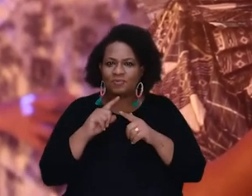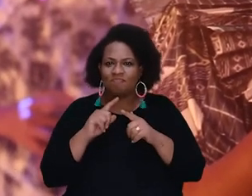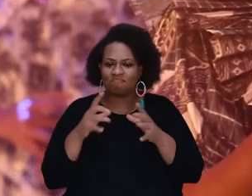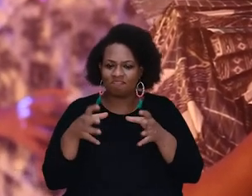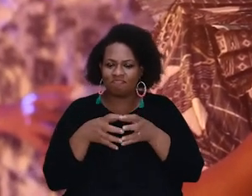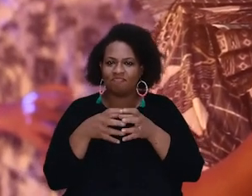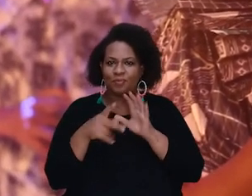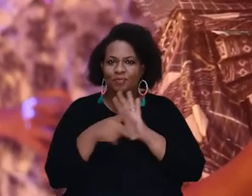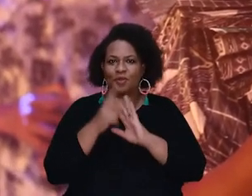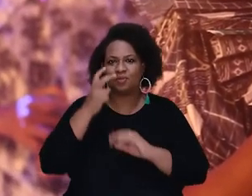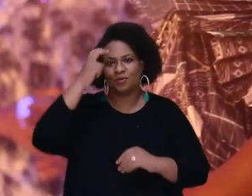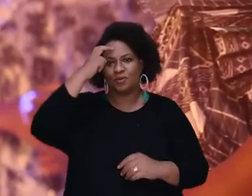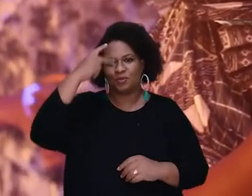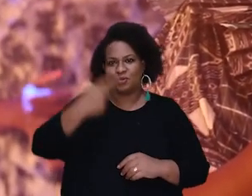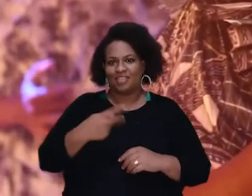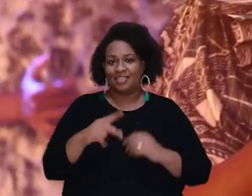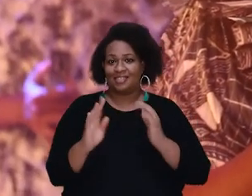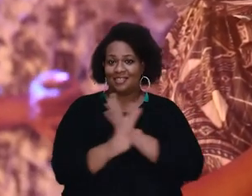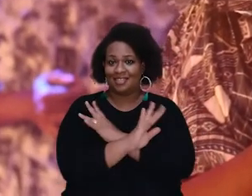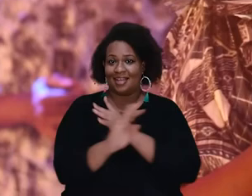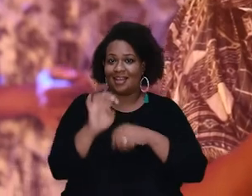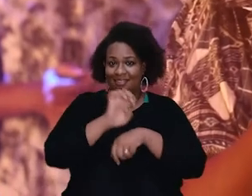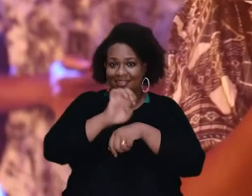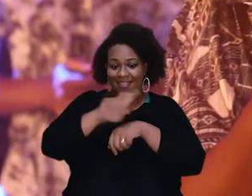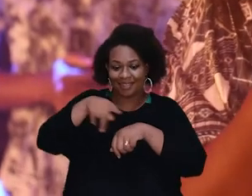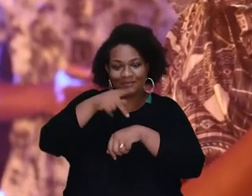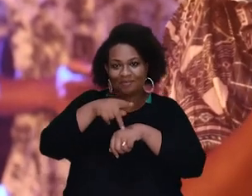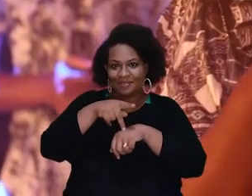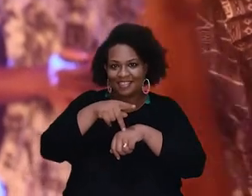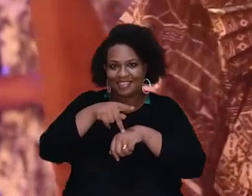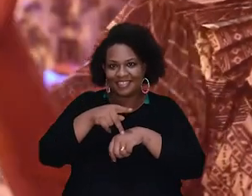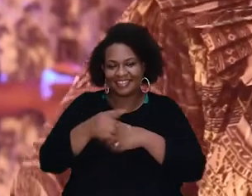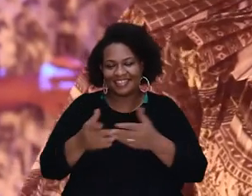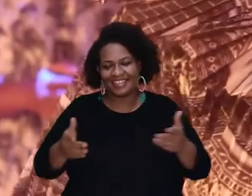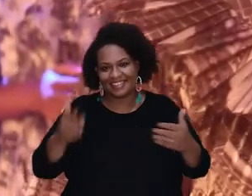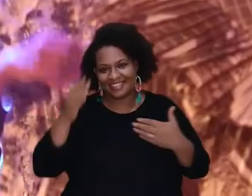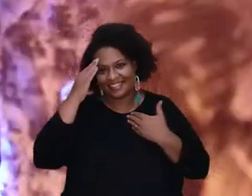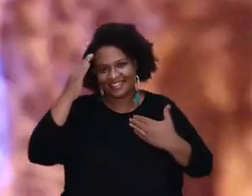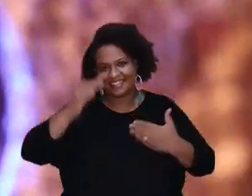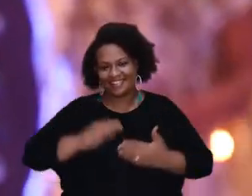que faz parte da cultura da nossa cidade, do nosso estado, do nosso país. É isso.